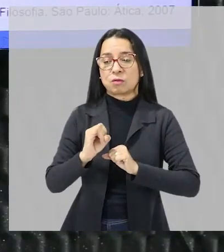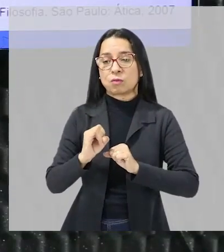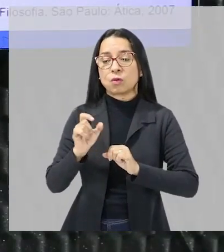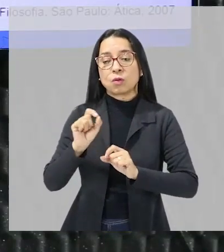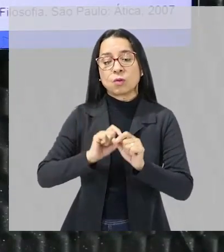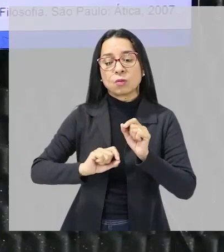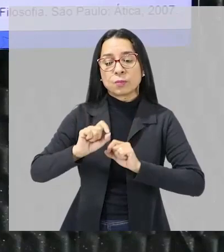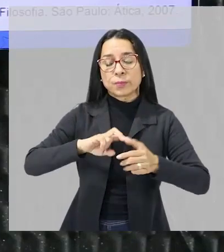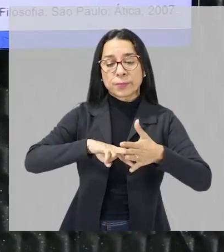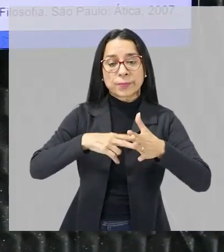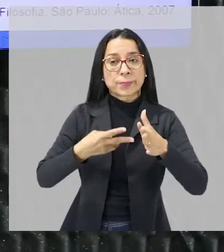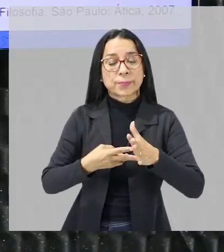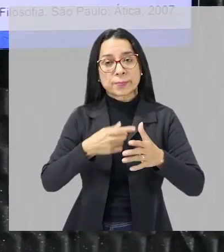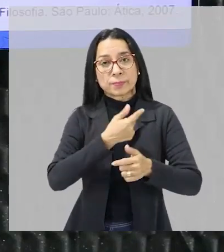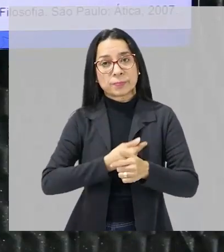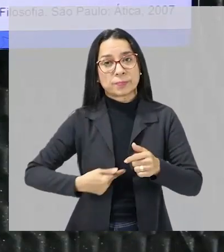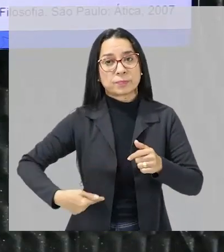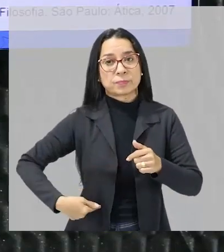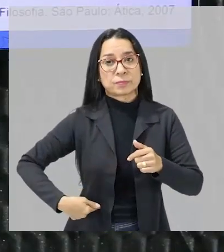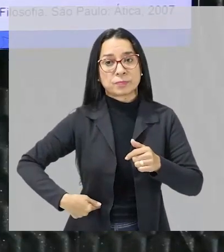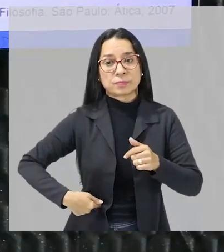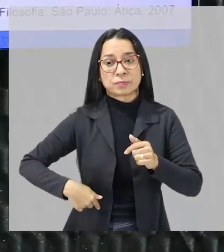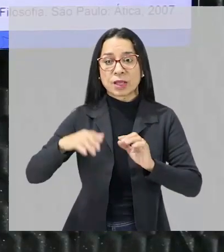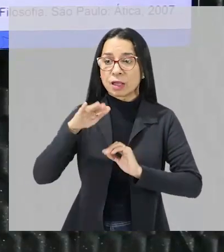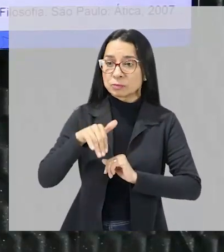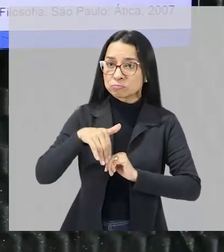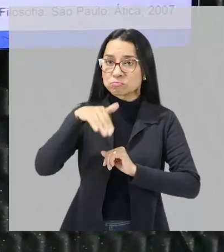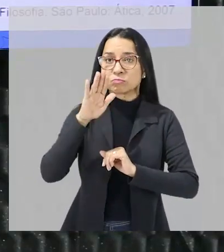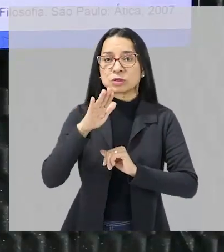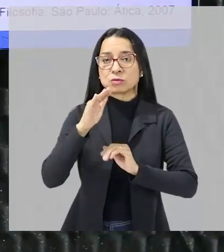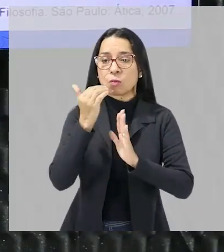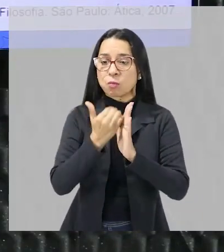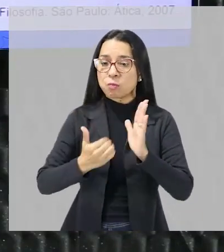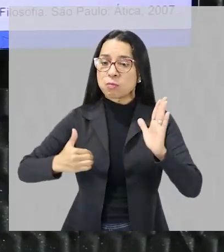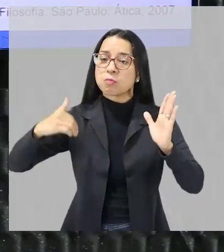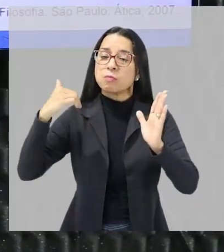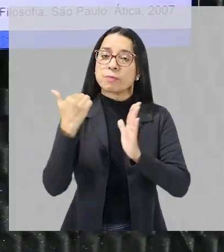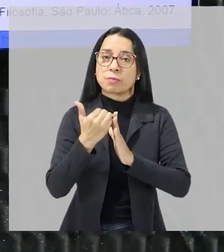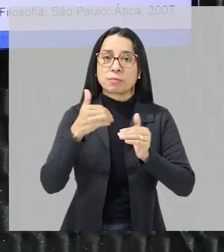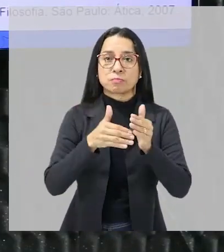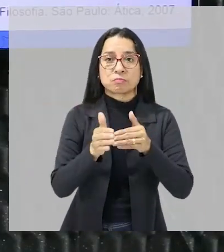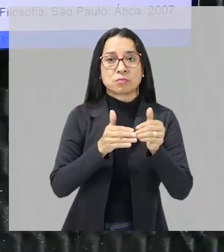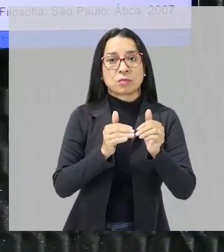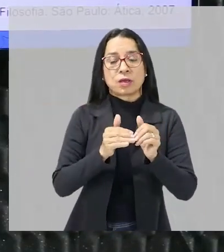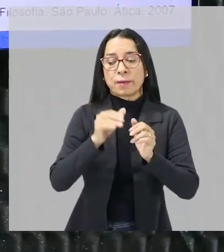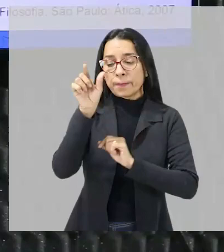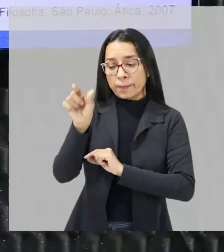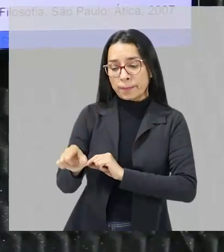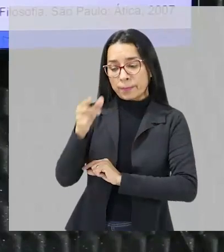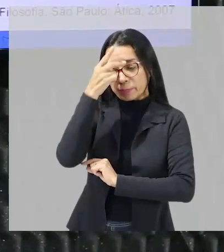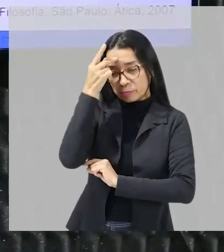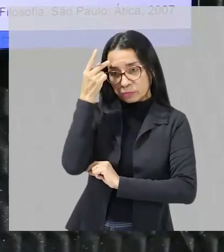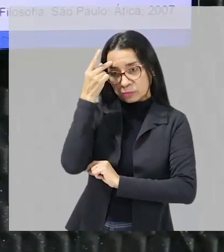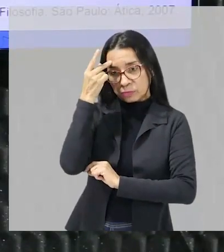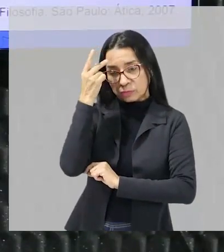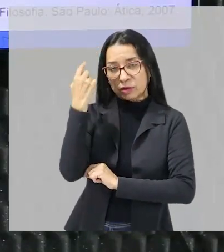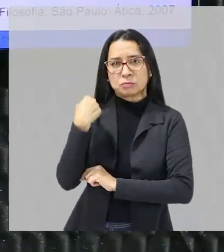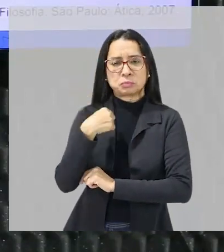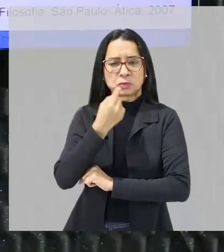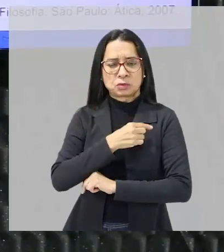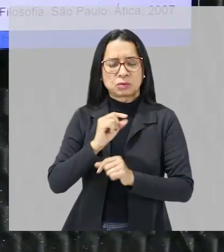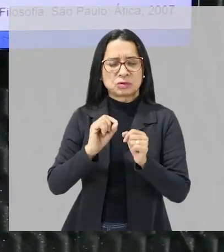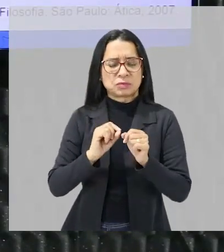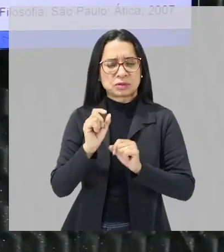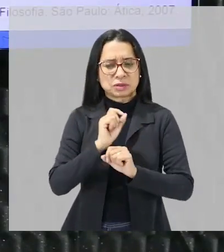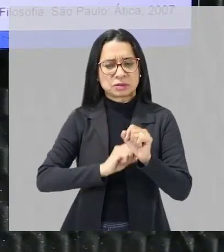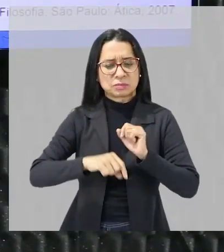que é o governo do Estado, é muito superior a qualquer pessoa, né? Então a gente faz muito isso no Brasil, de analisar a política